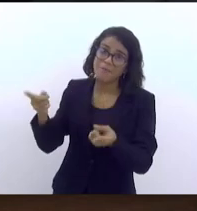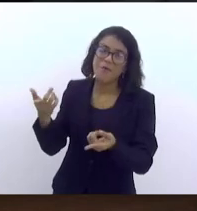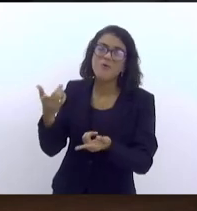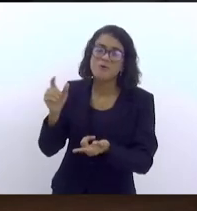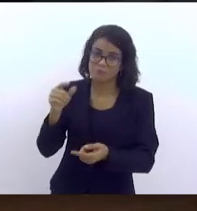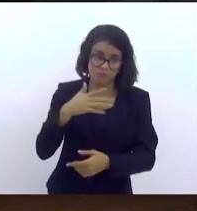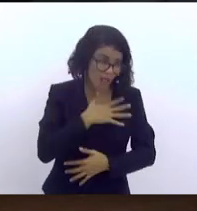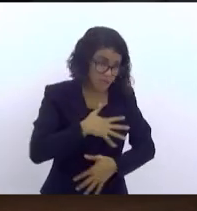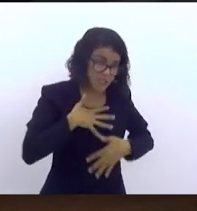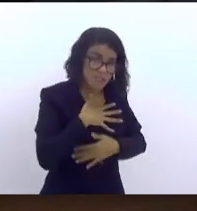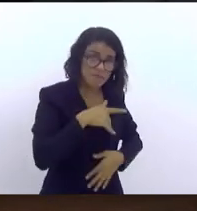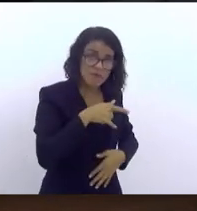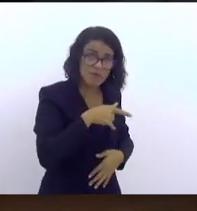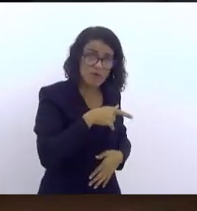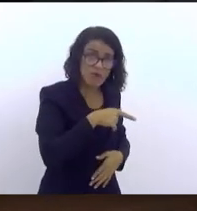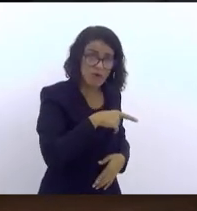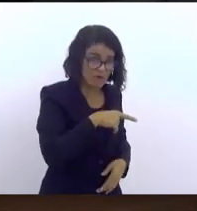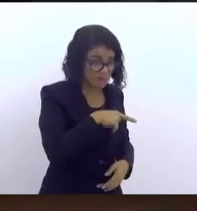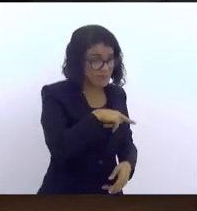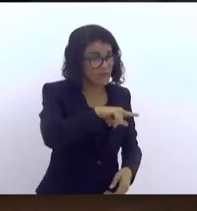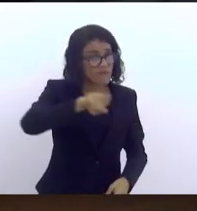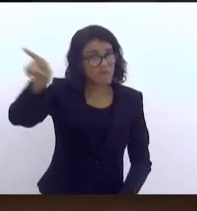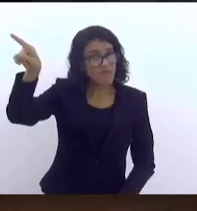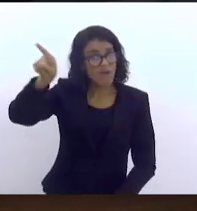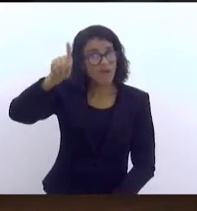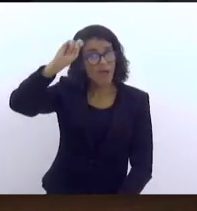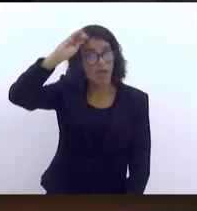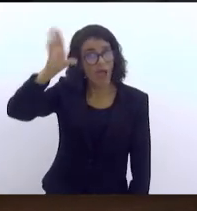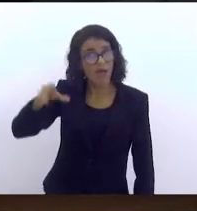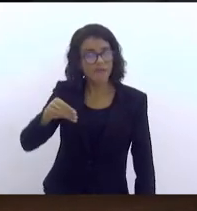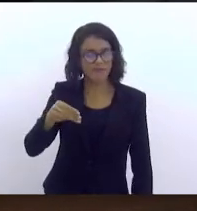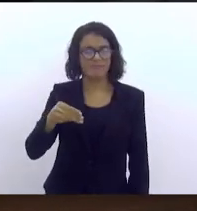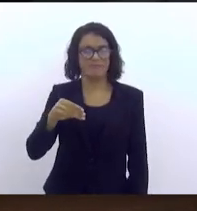não estava satisfeito era só voltar para África